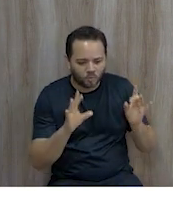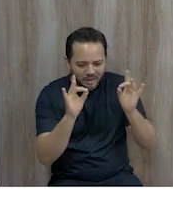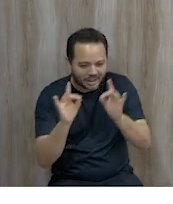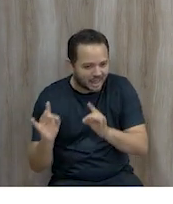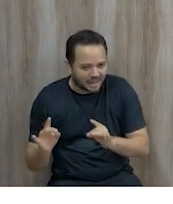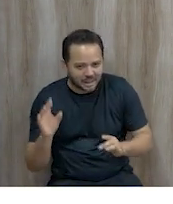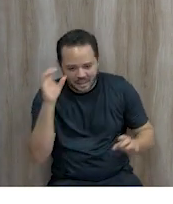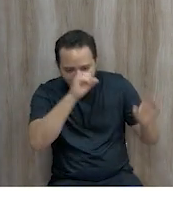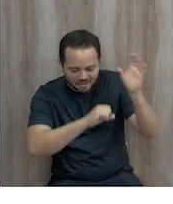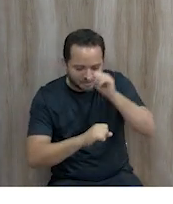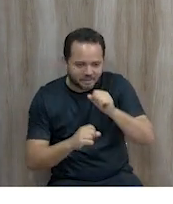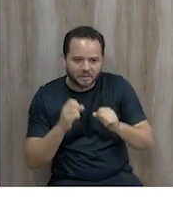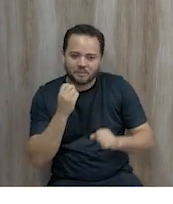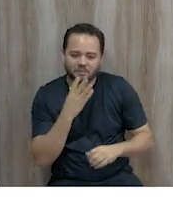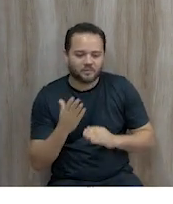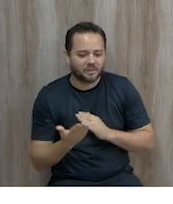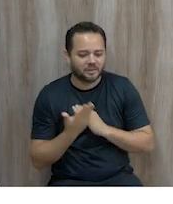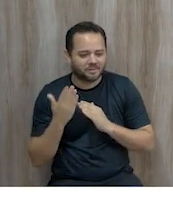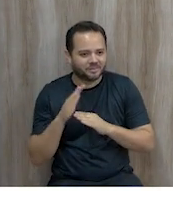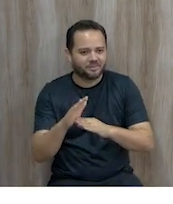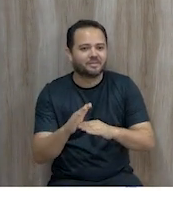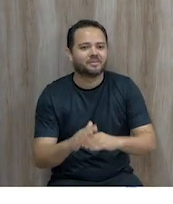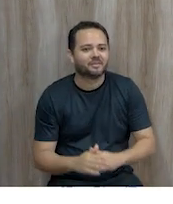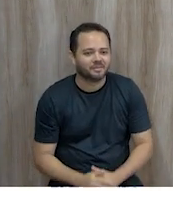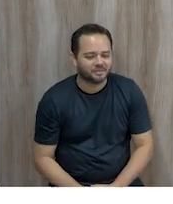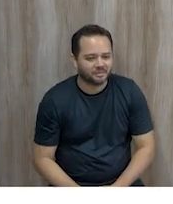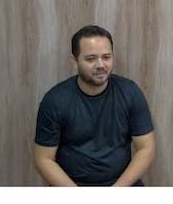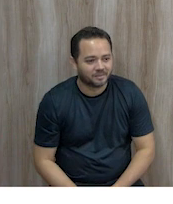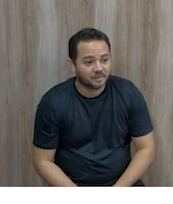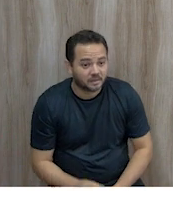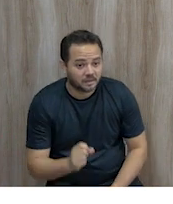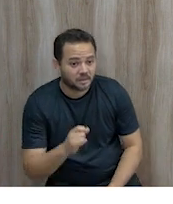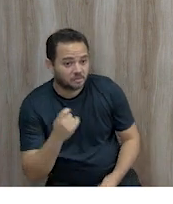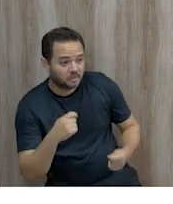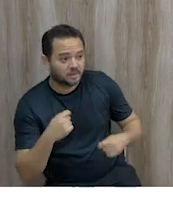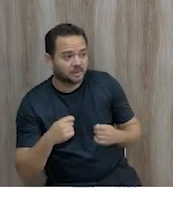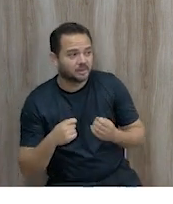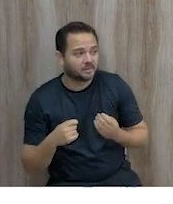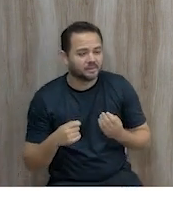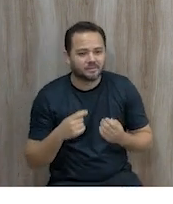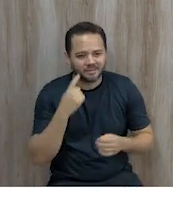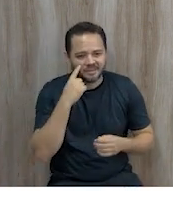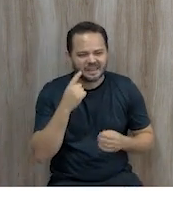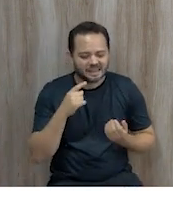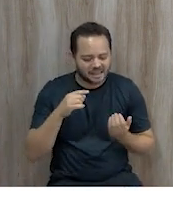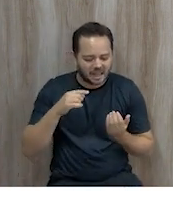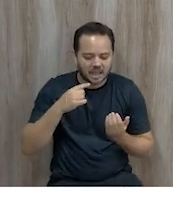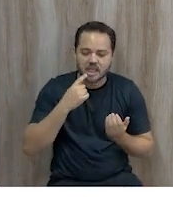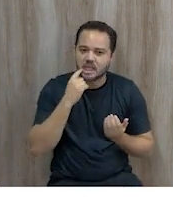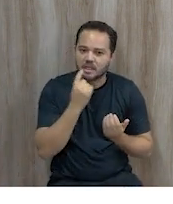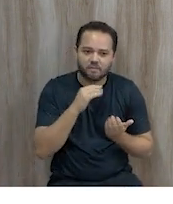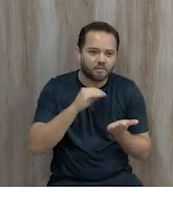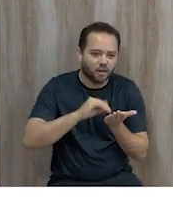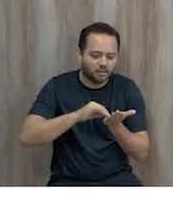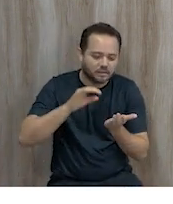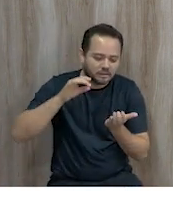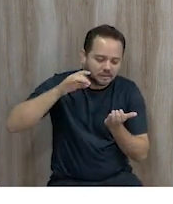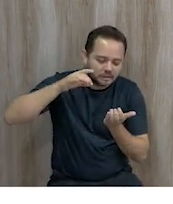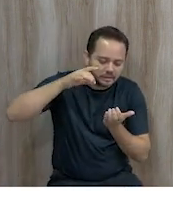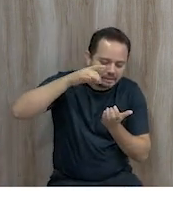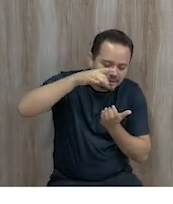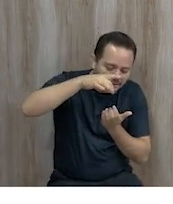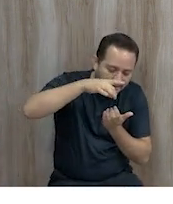detalhes. E aí, numa situação em que a gente precisa fazer um implante, numa região em que a gente já tem